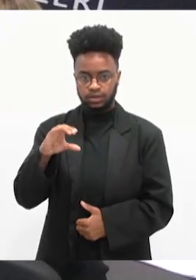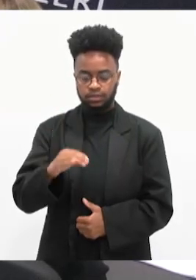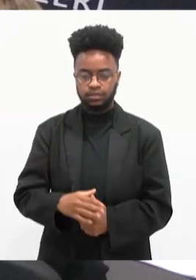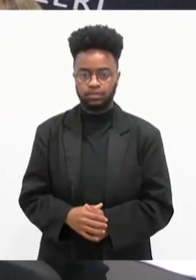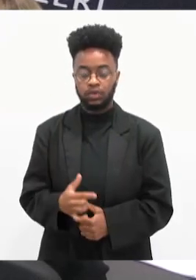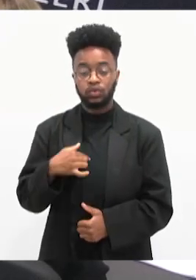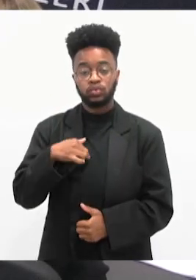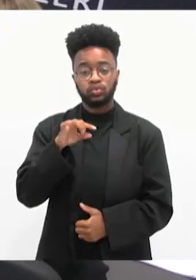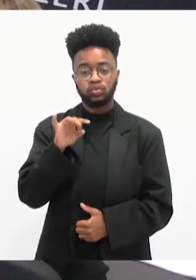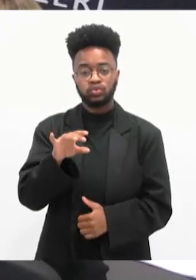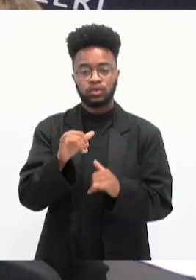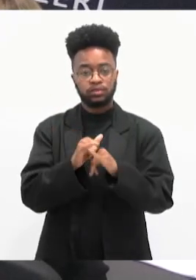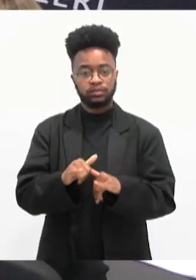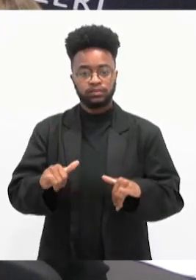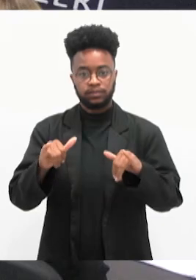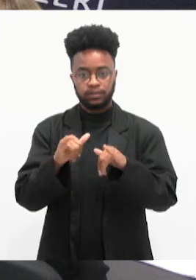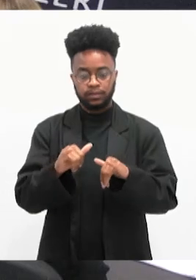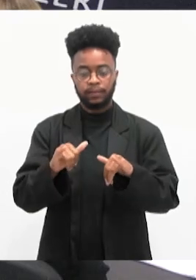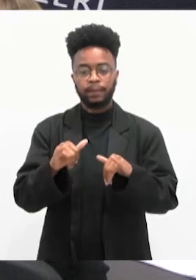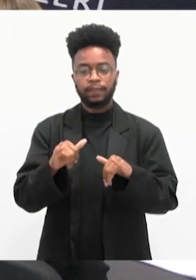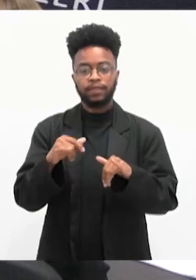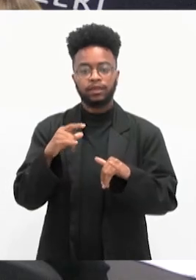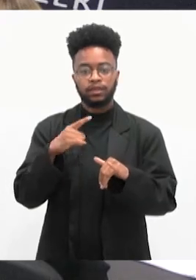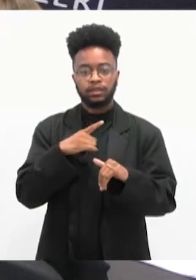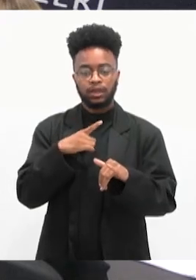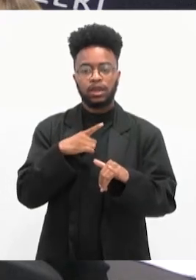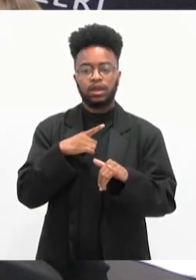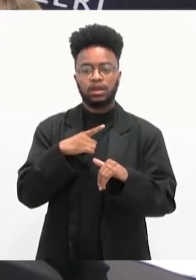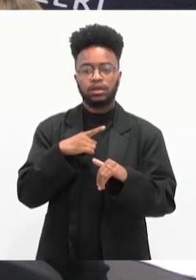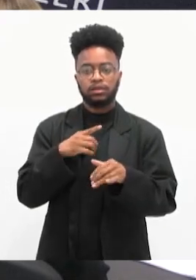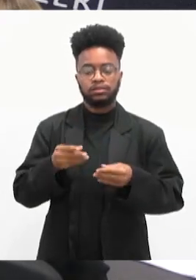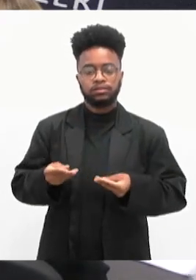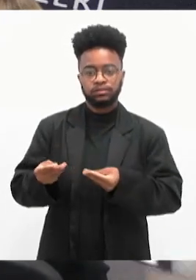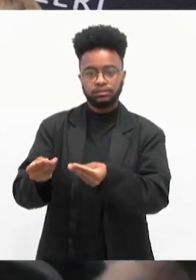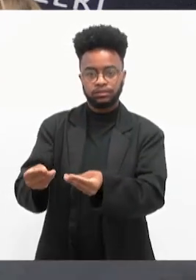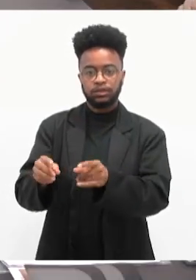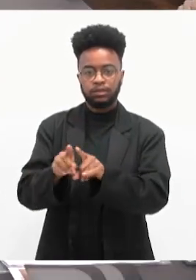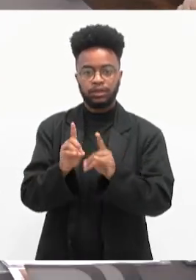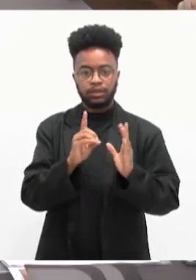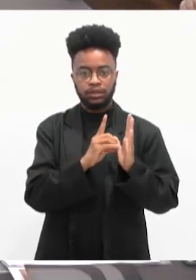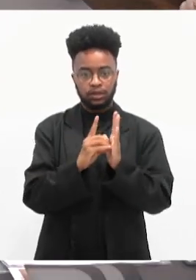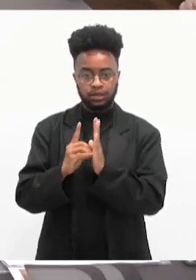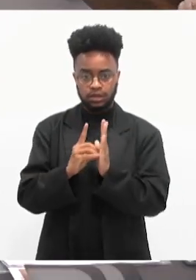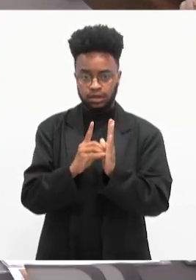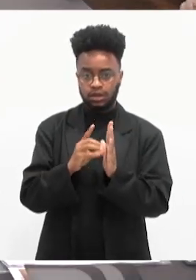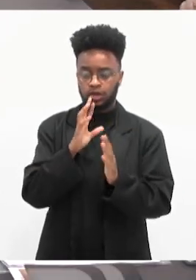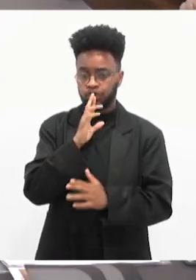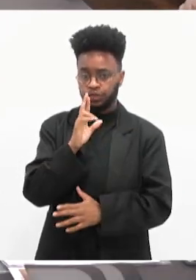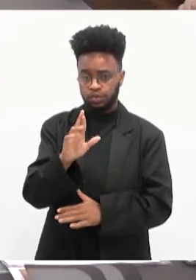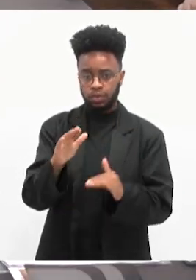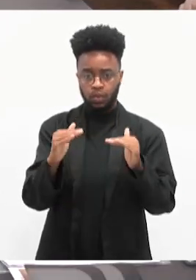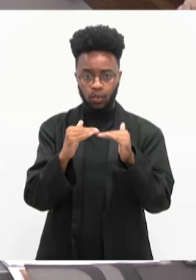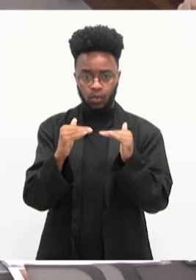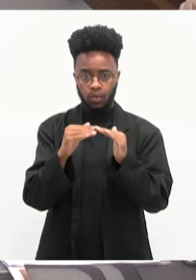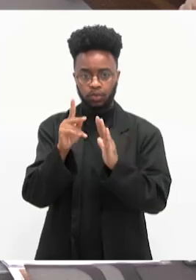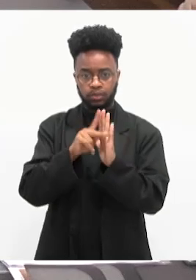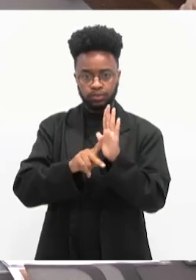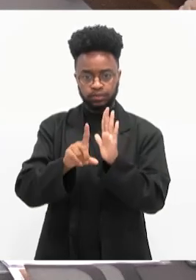para dizer que baixou em diligência e o DETRAN respondeu favorável ao projeto.